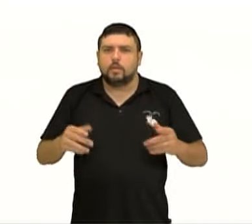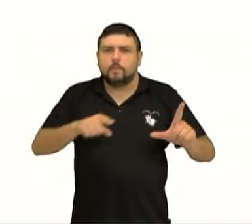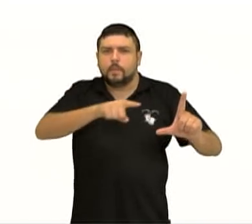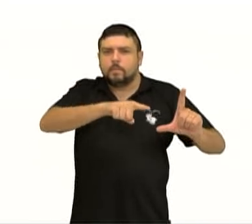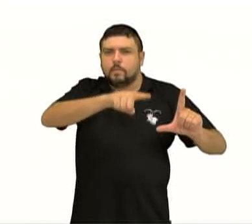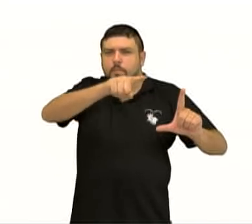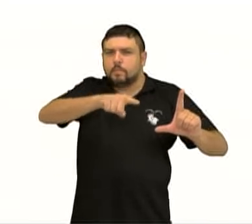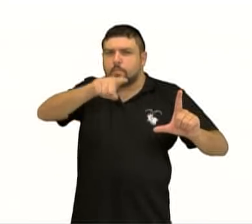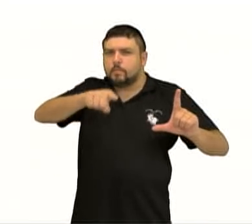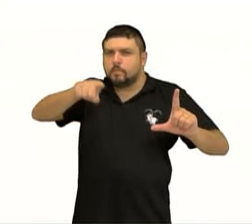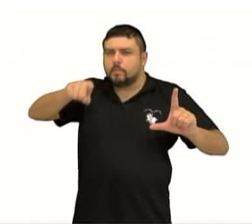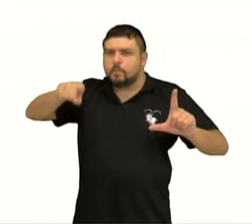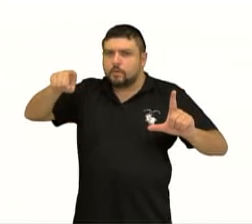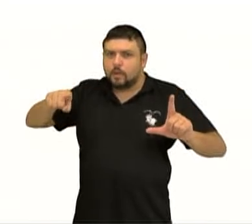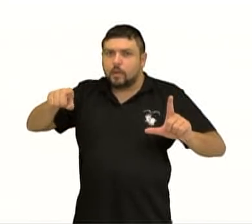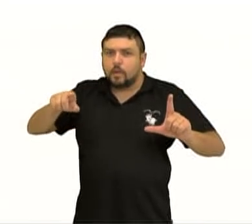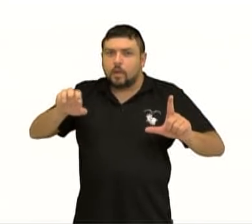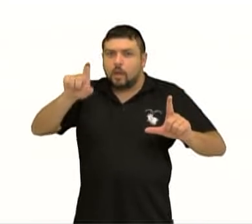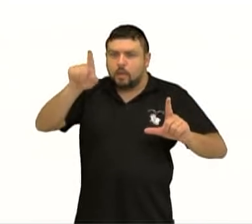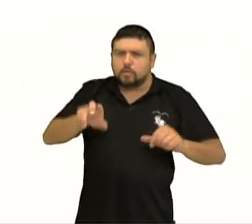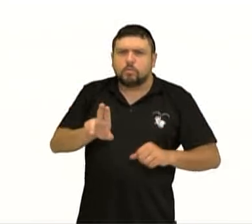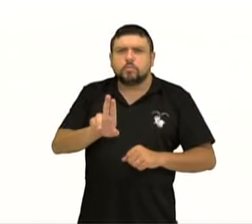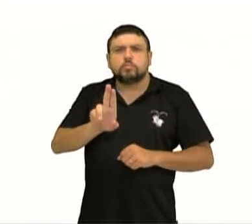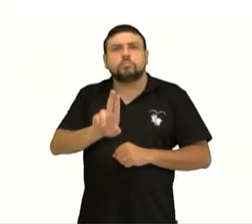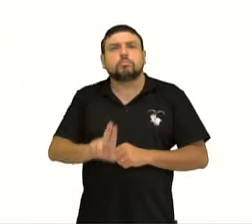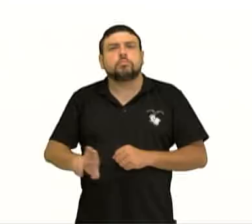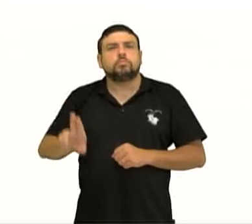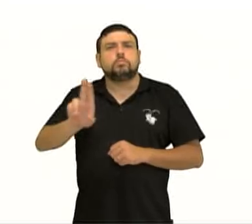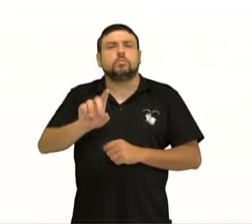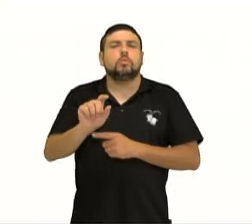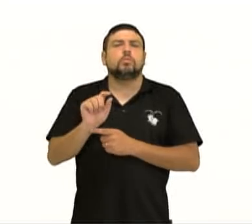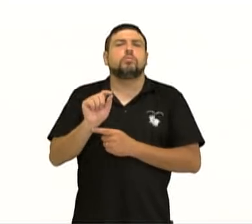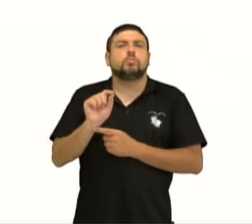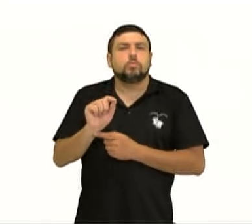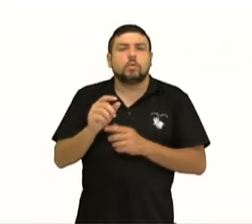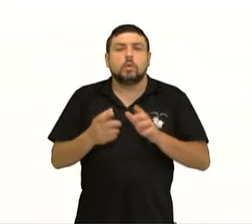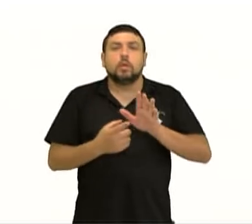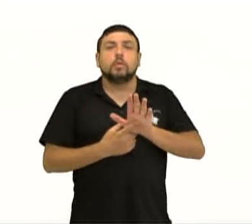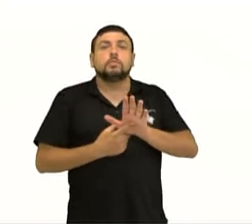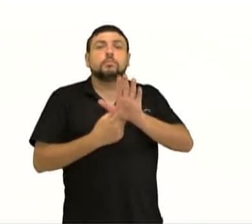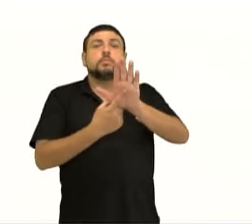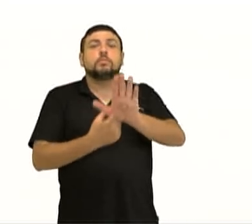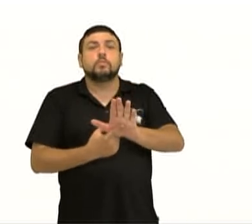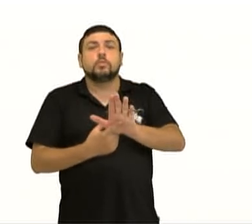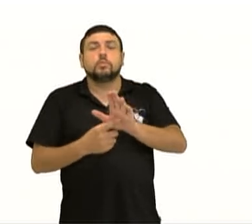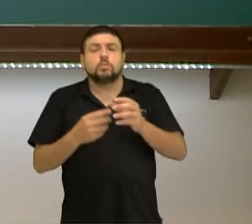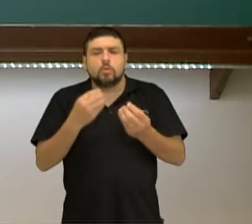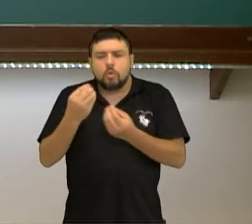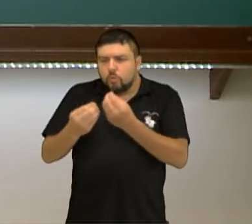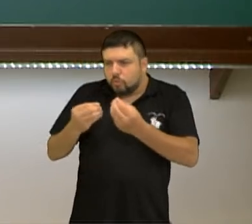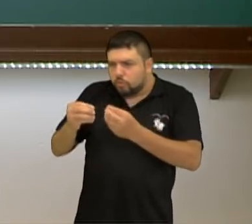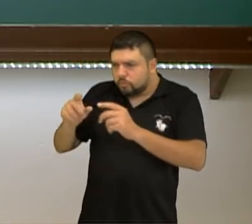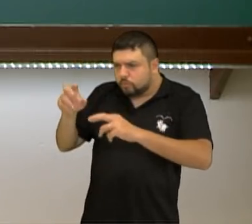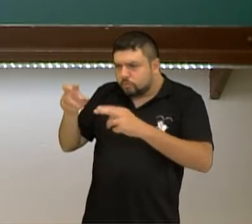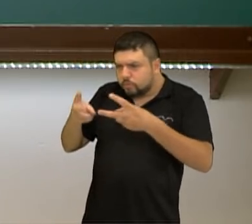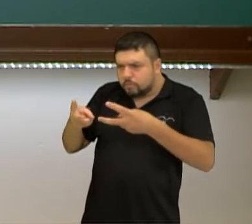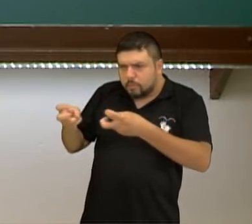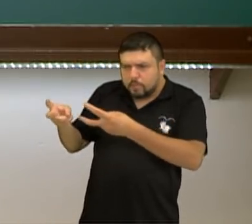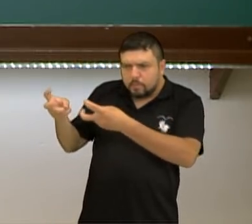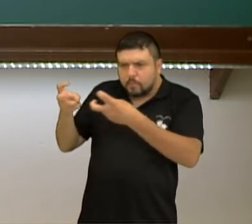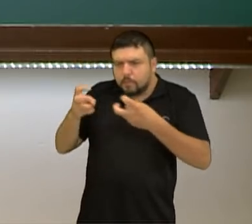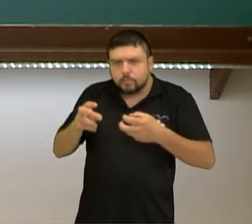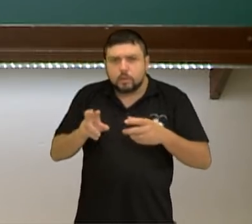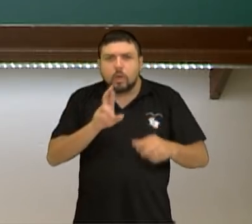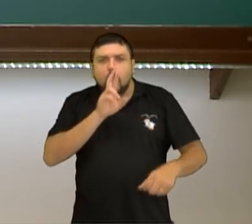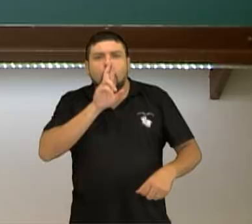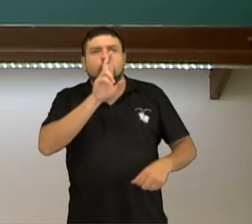ferramenta muito útil na demonstração de resultado, na demonstração de alguma situação, que pode ser numa